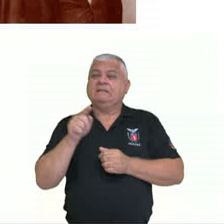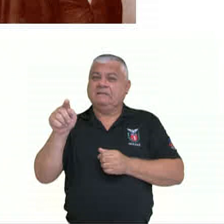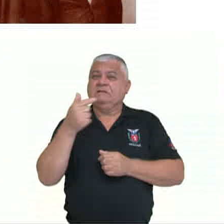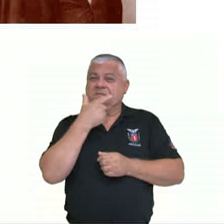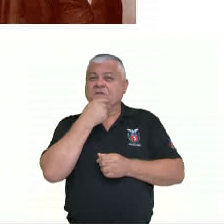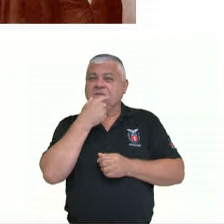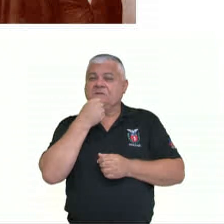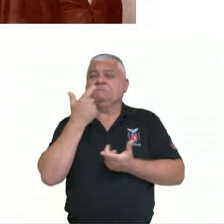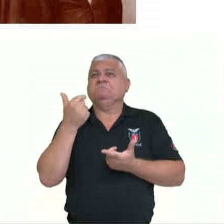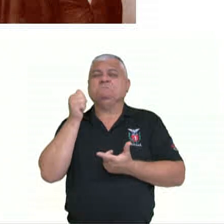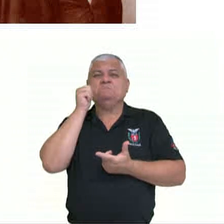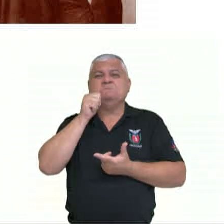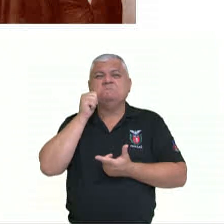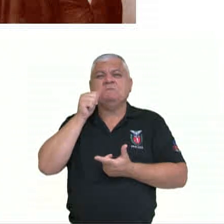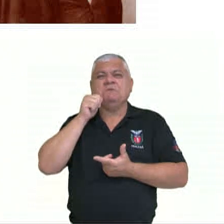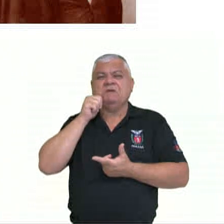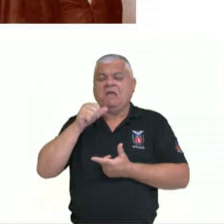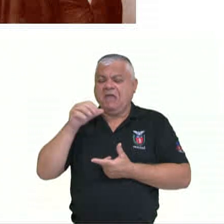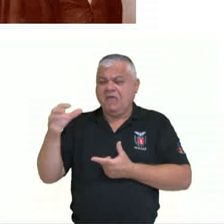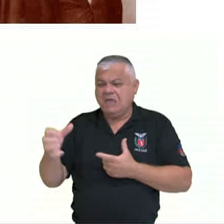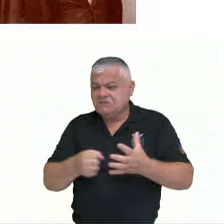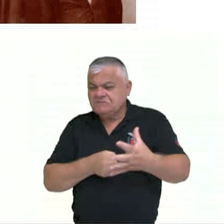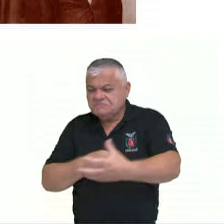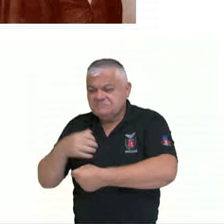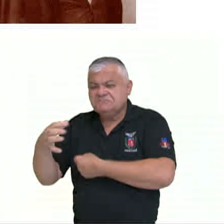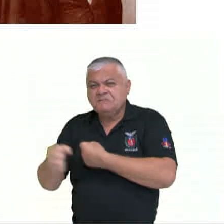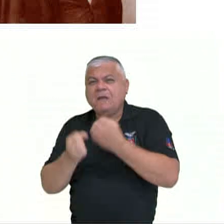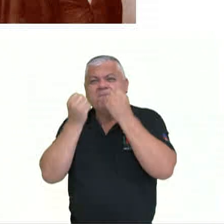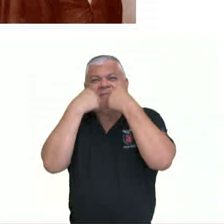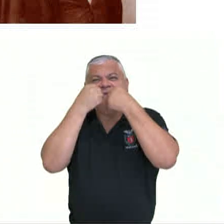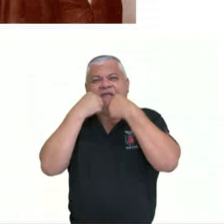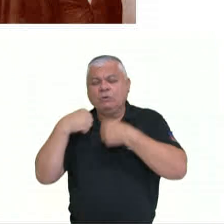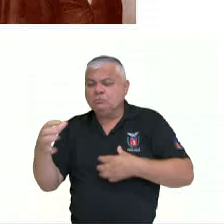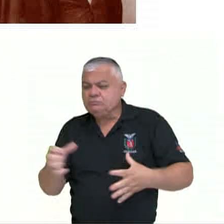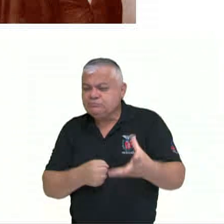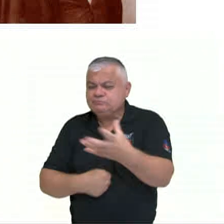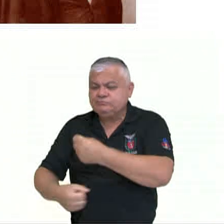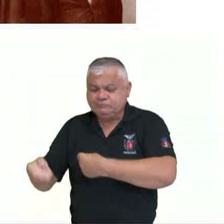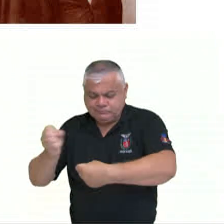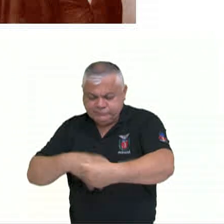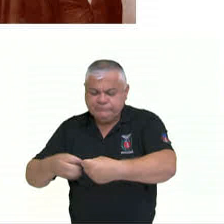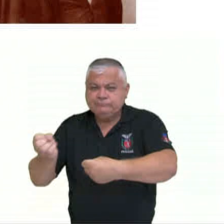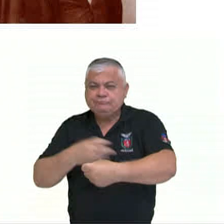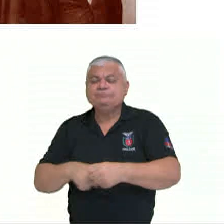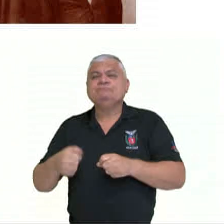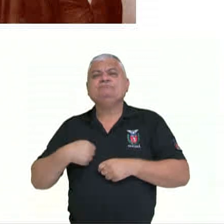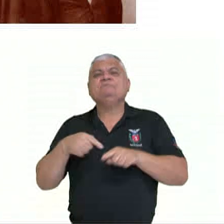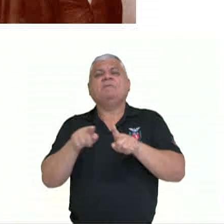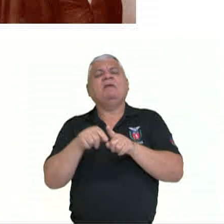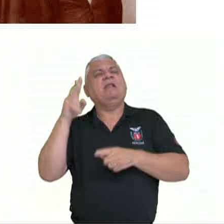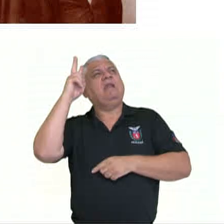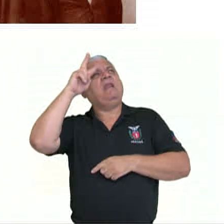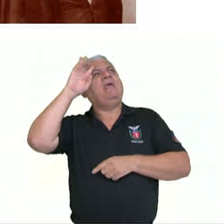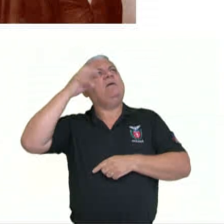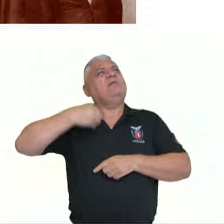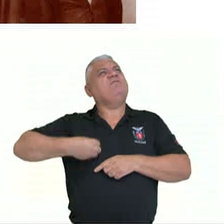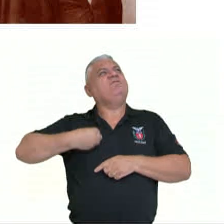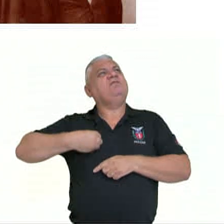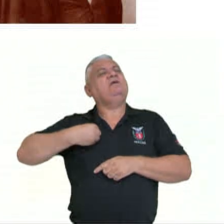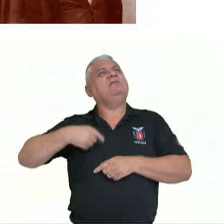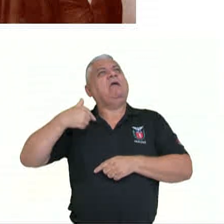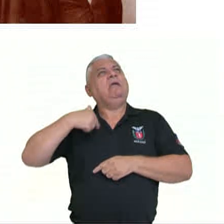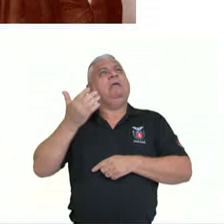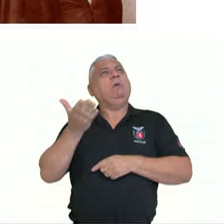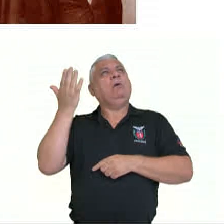as espingadeiras, o Ângelus, ele foi para a vida do campo, onde ele cresceu e foi buscar essa realidade. Ainda não